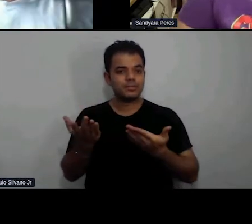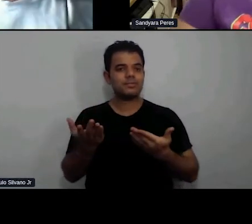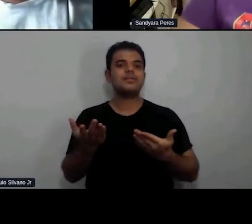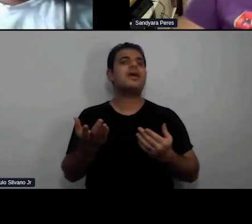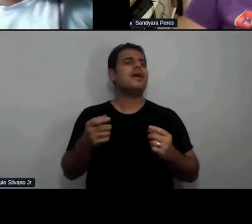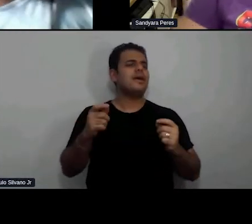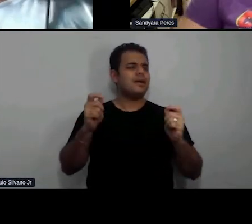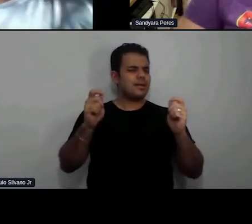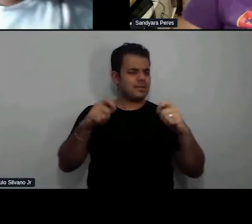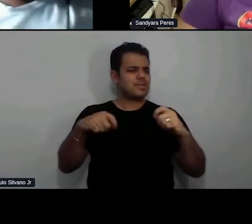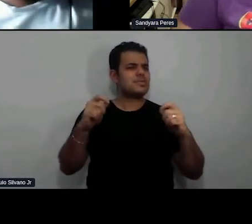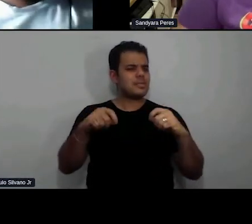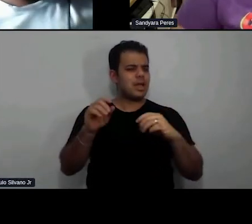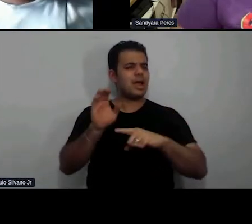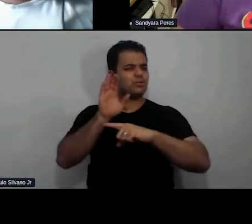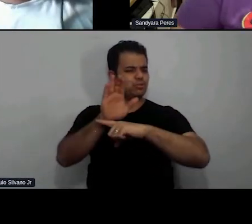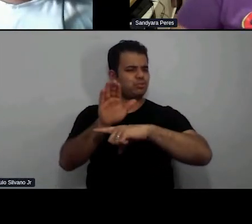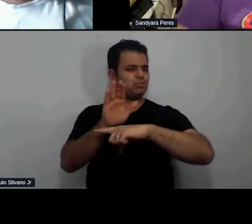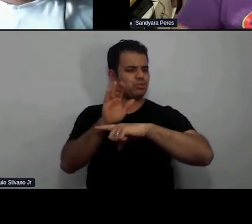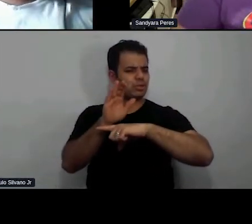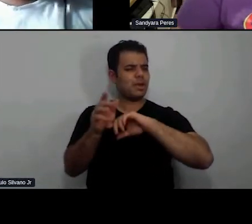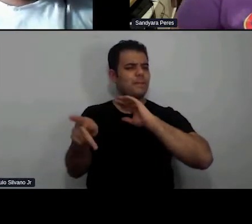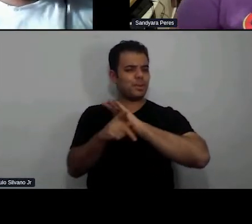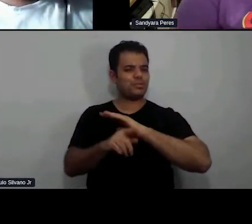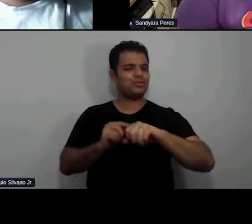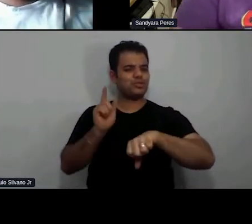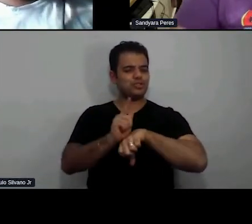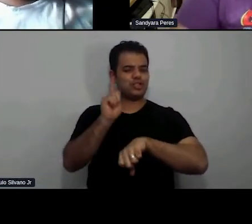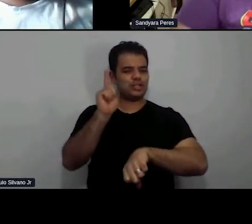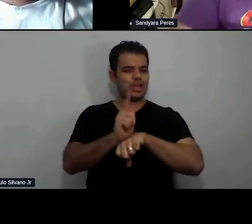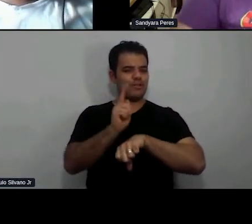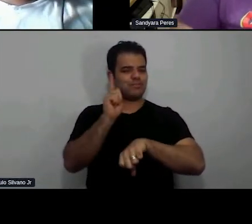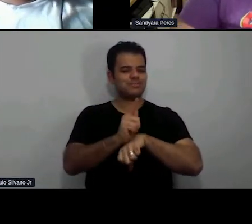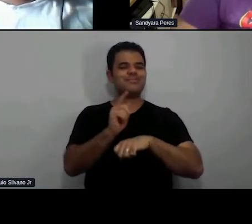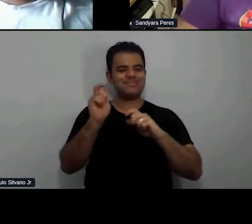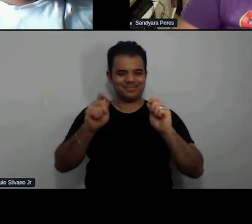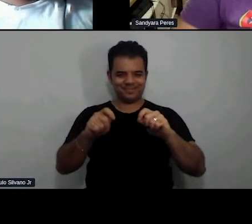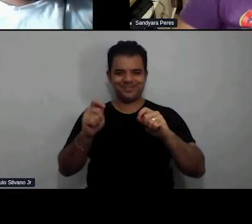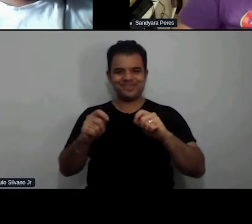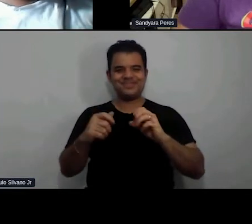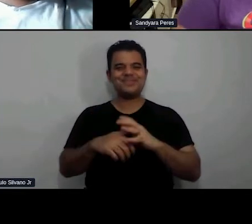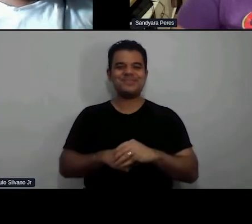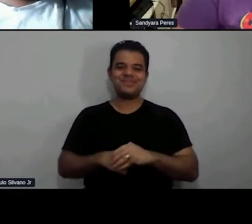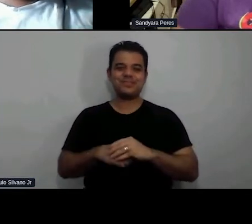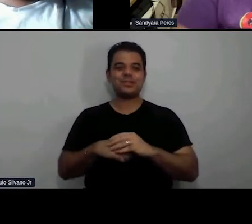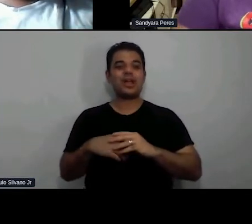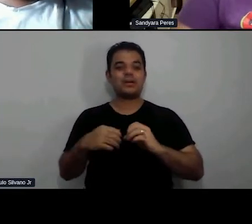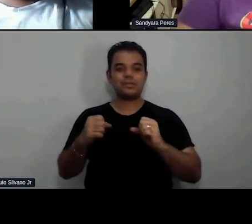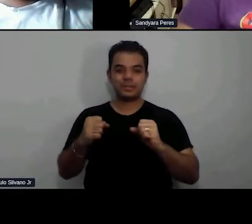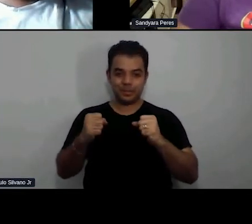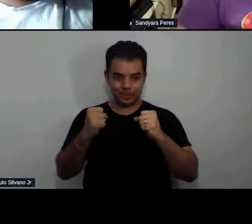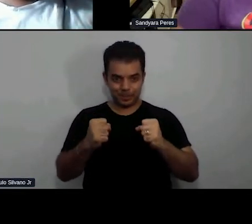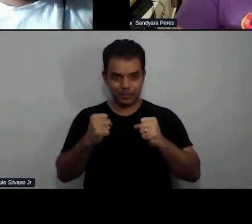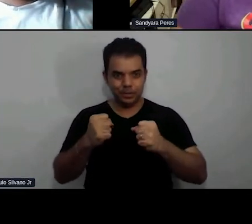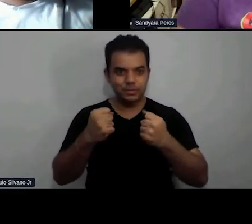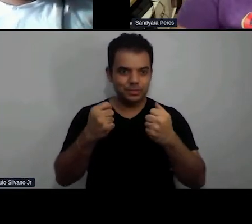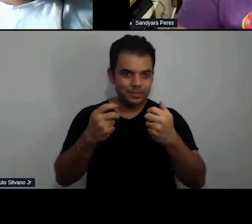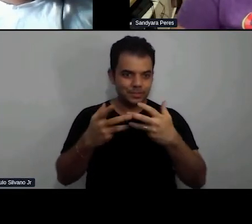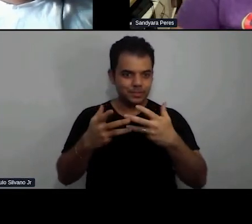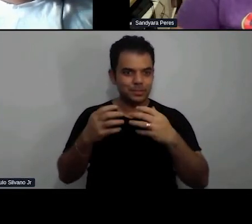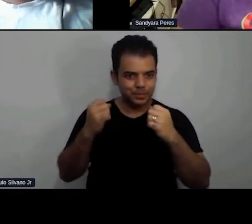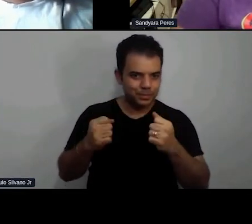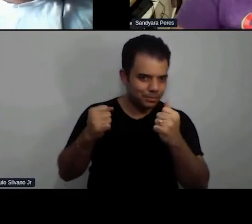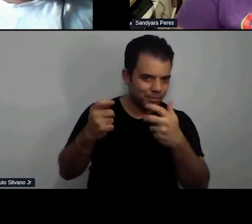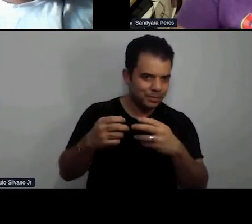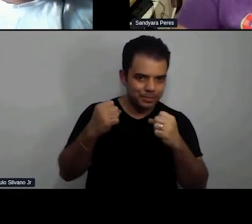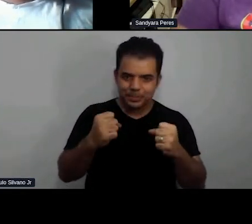até enfatizar um pouquinho mais pela gestão, de repente. Pode falar, polícia, acabei te atrapalhando, não pode falar.